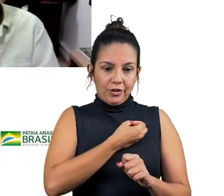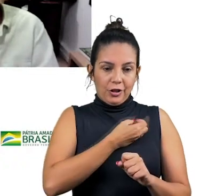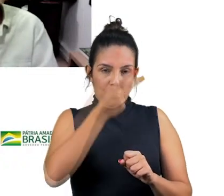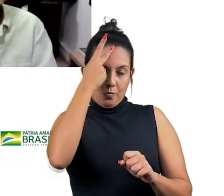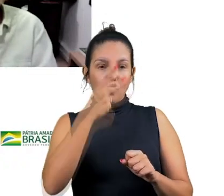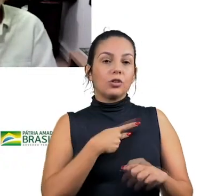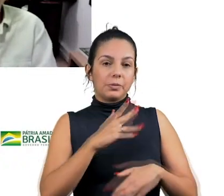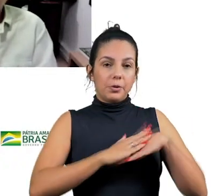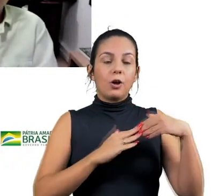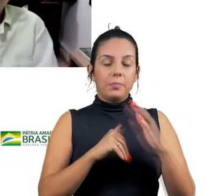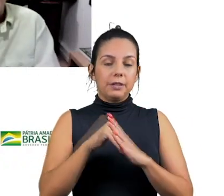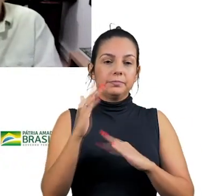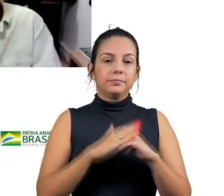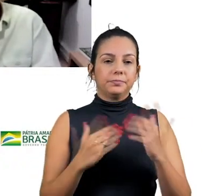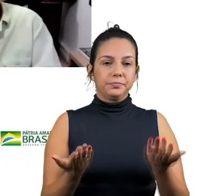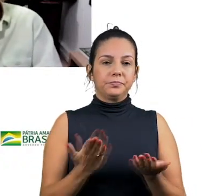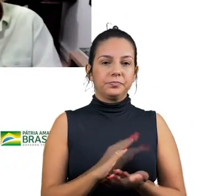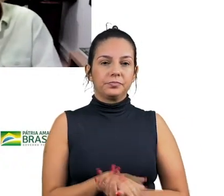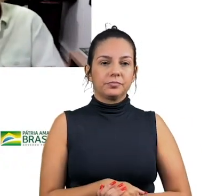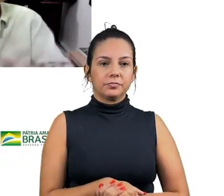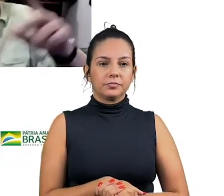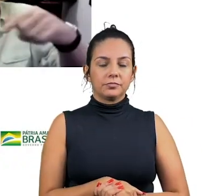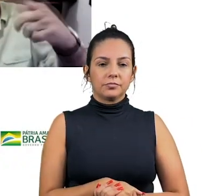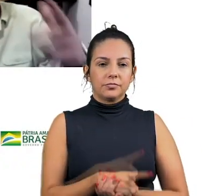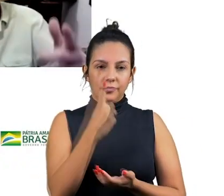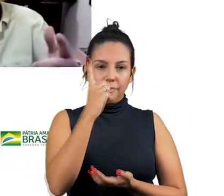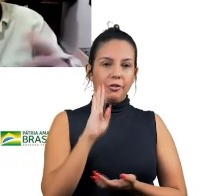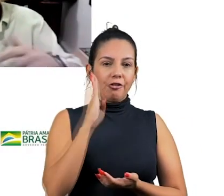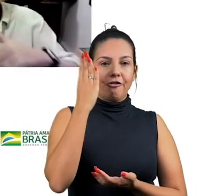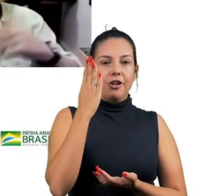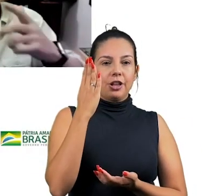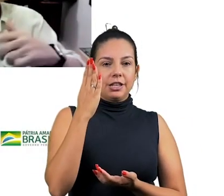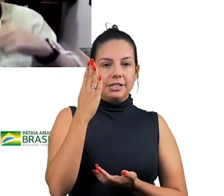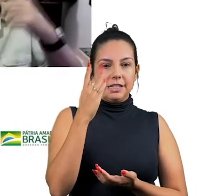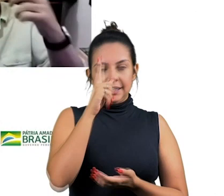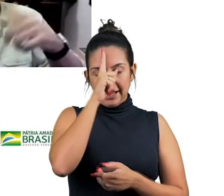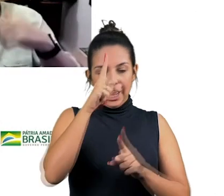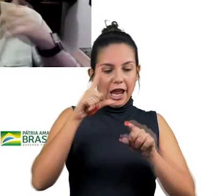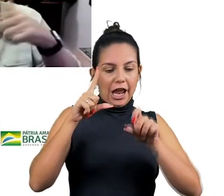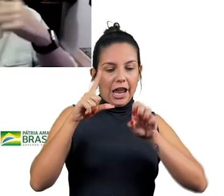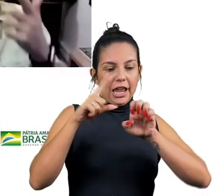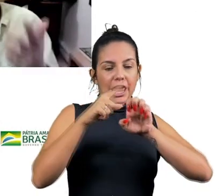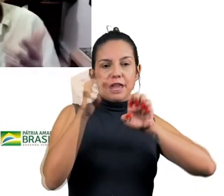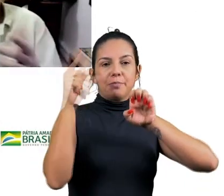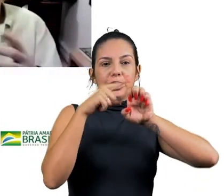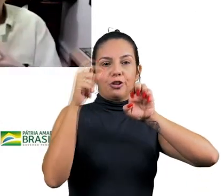própria. Né? Aí você tem uma falsa ideia de empreendedorismo. Não,